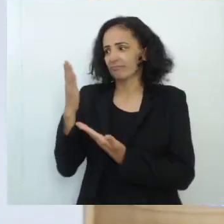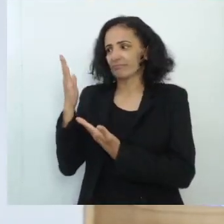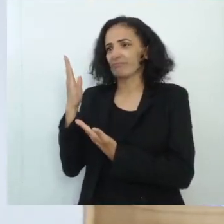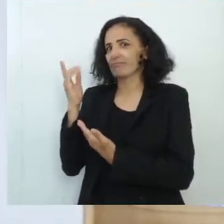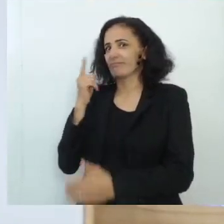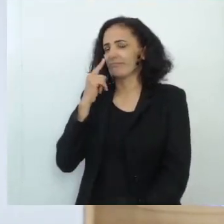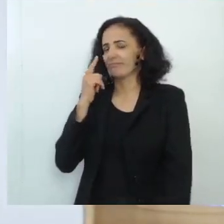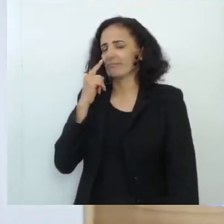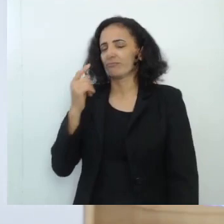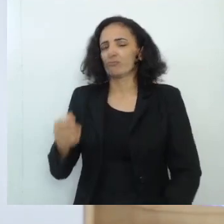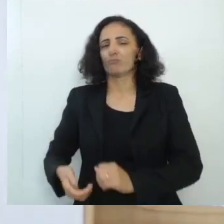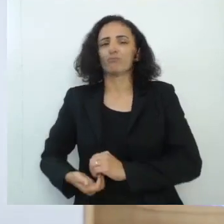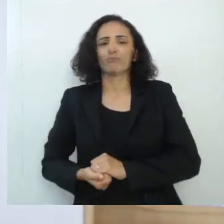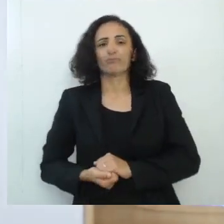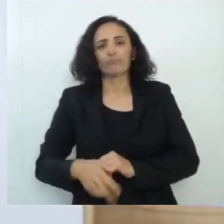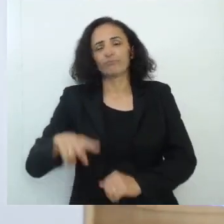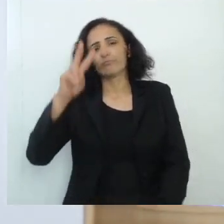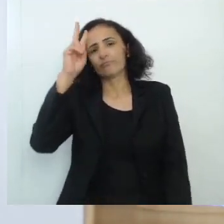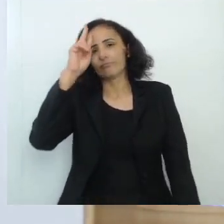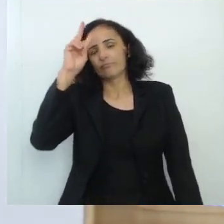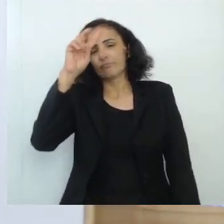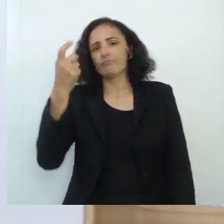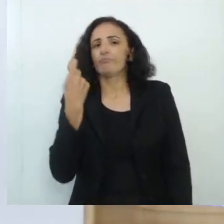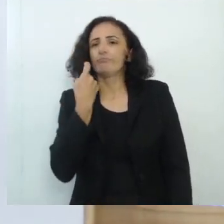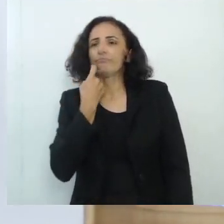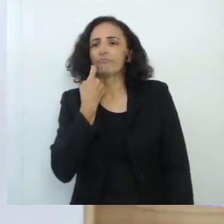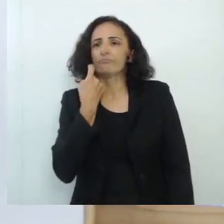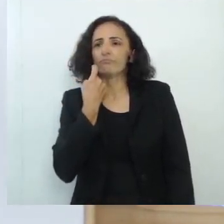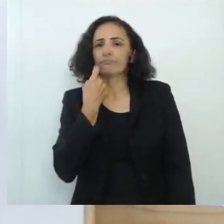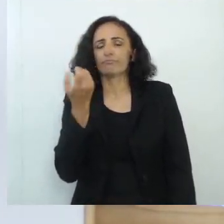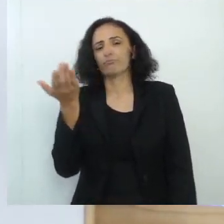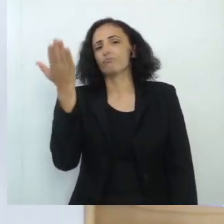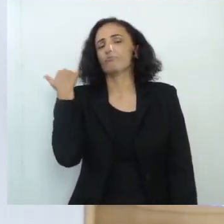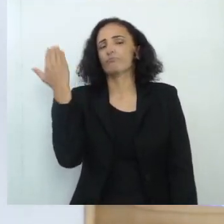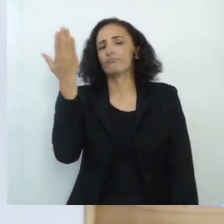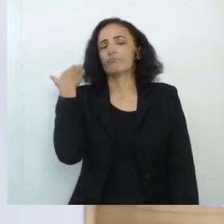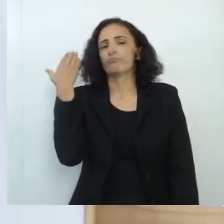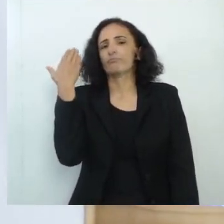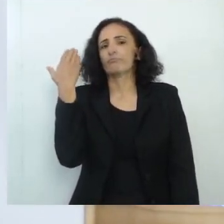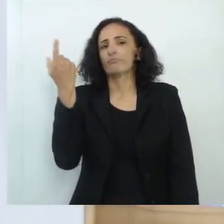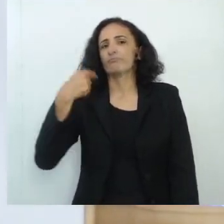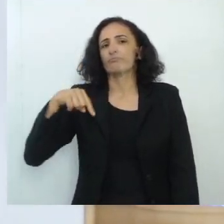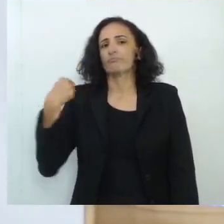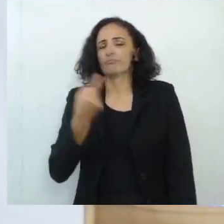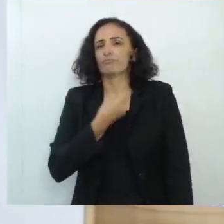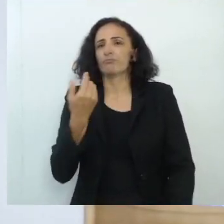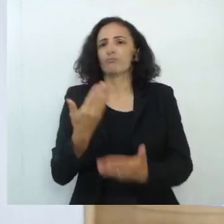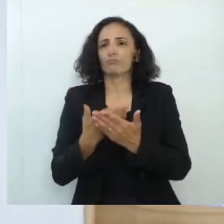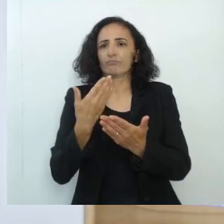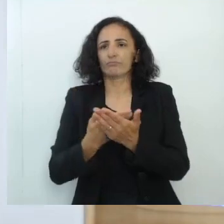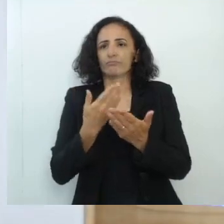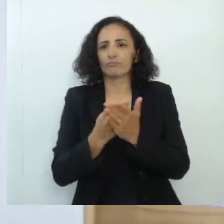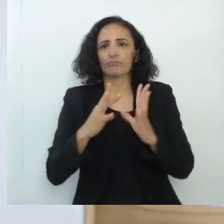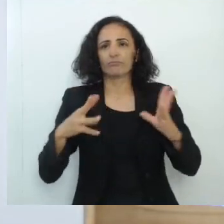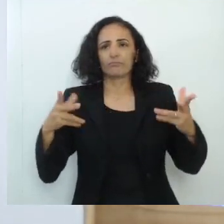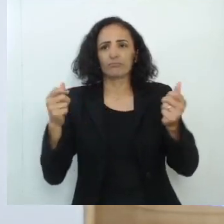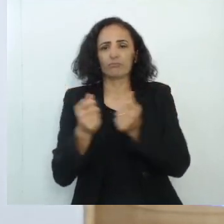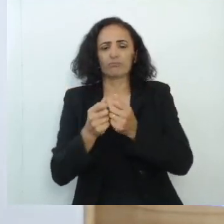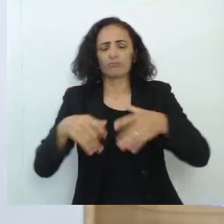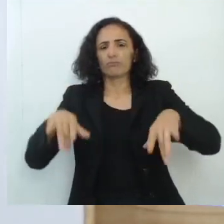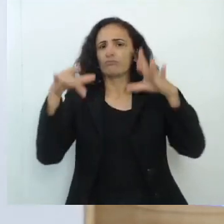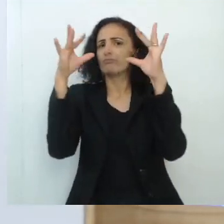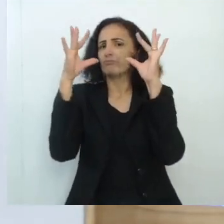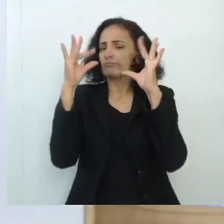seguinte, lembra que na sexta-feira passada a gente começou a estudar briófita. A gente falou tudo sobre